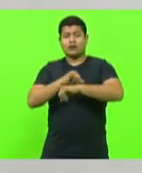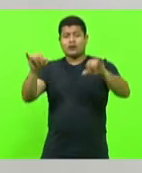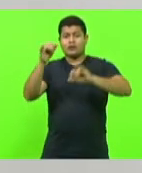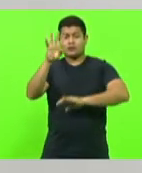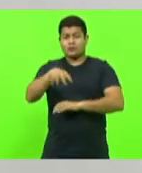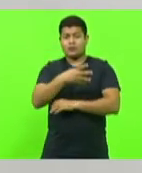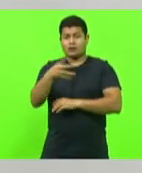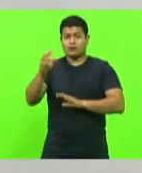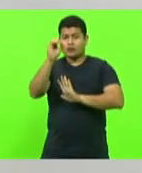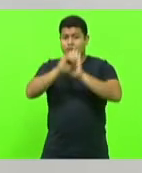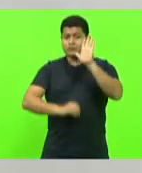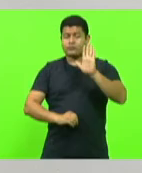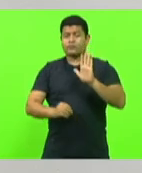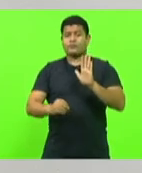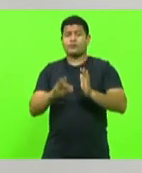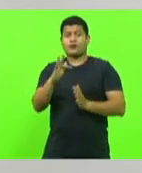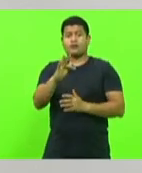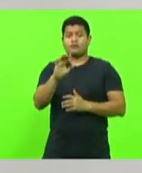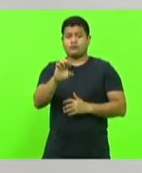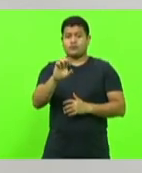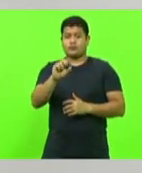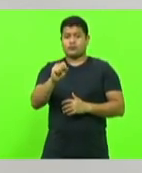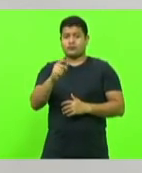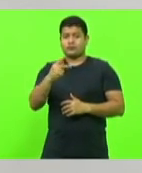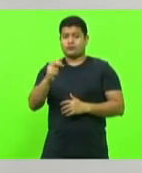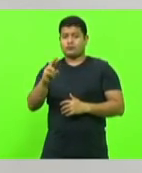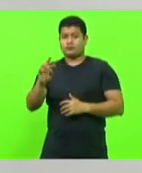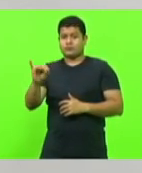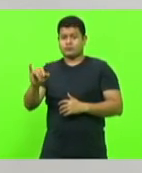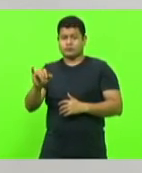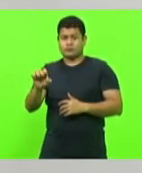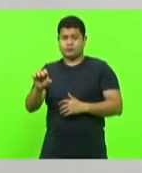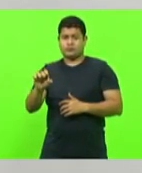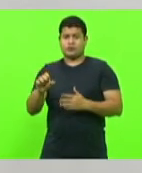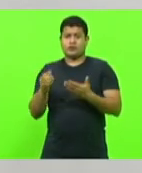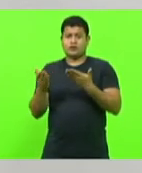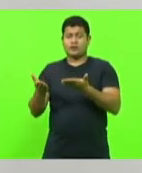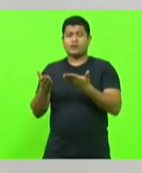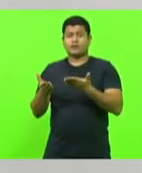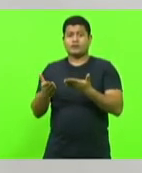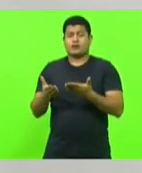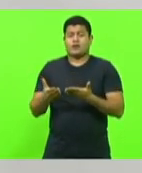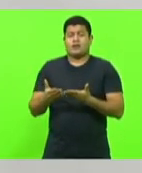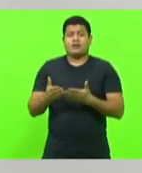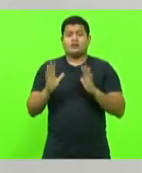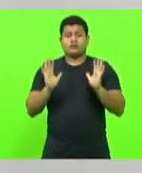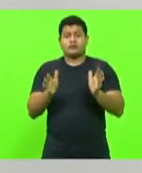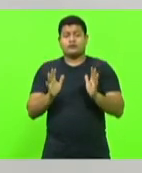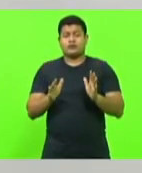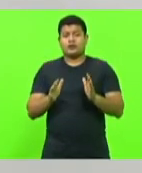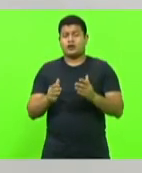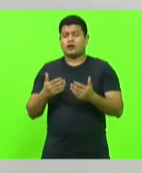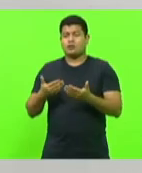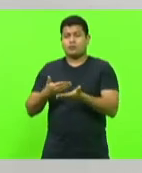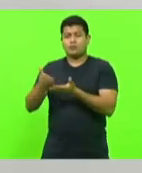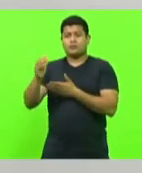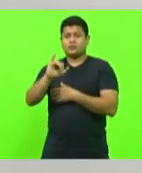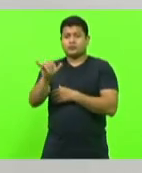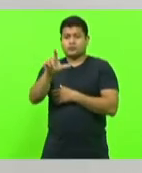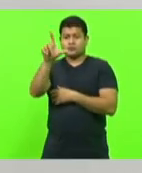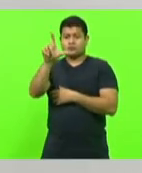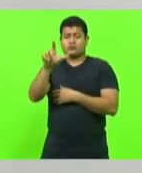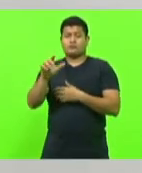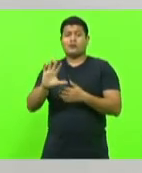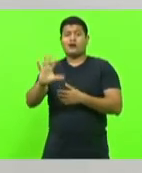FESPORT. A primeira competição seria no mês de maio, já a competição regional, no mês de julho, joguinhos abertos. O que aconteceu esse ano